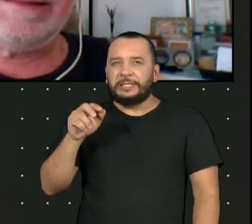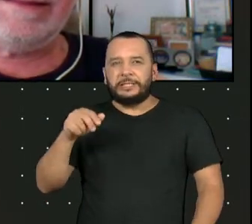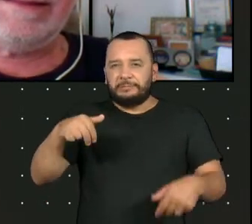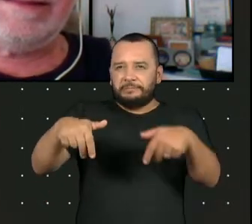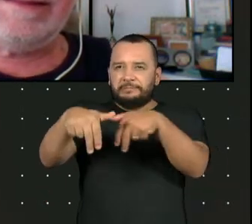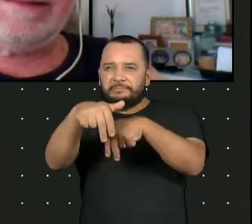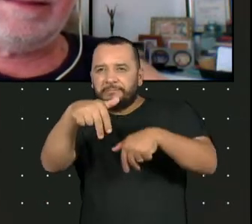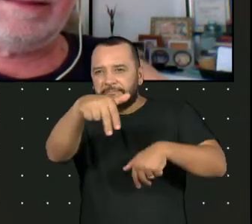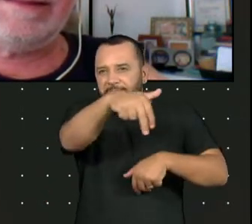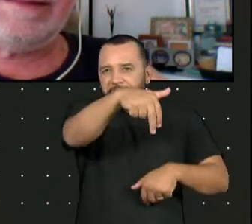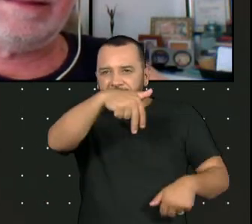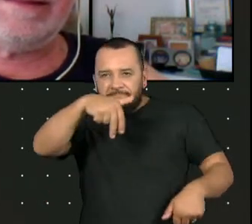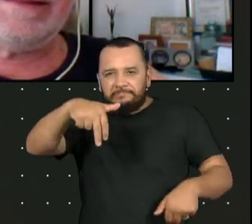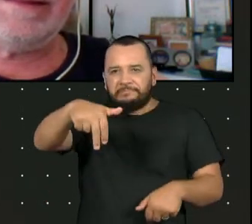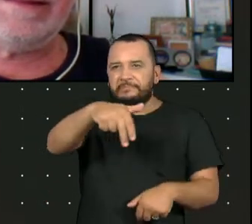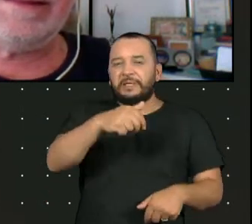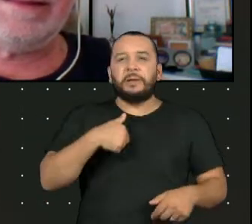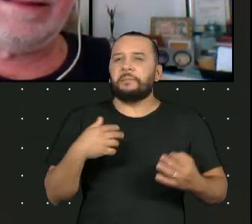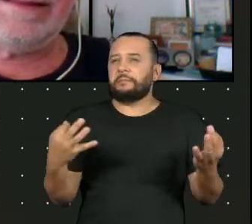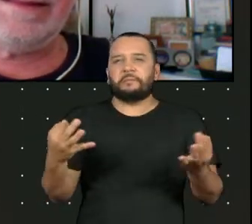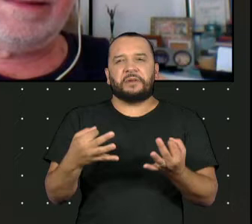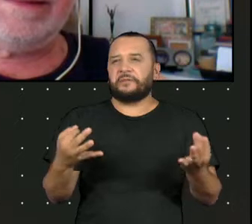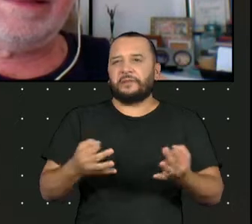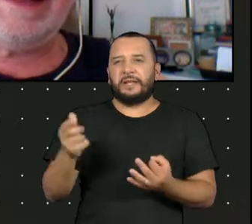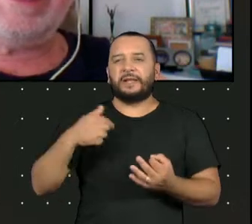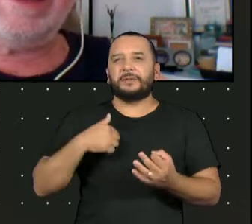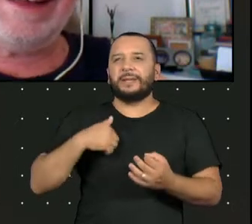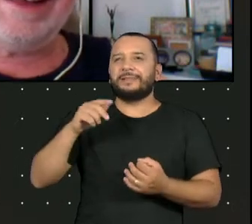grande presente de Dioniso.